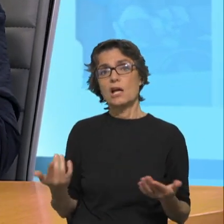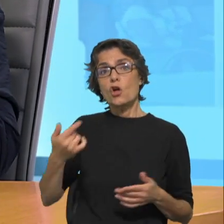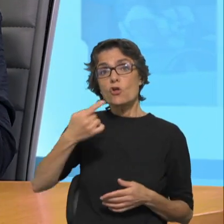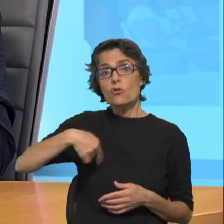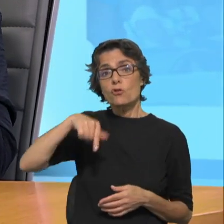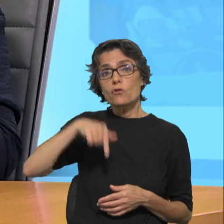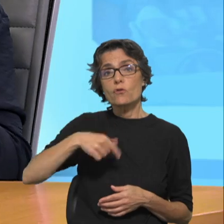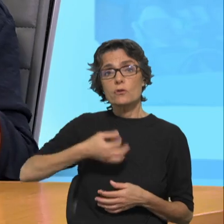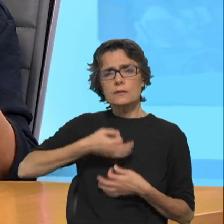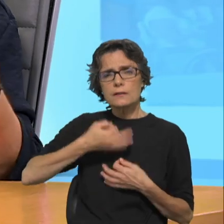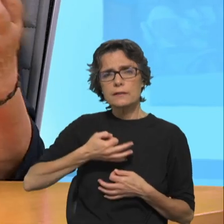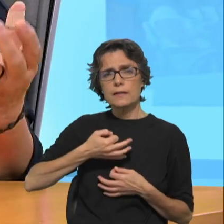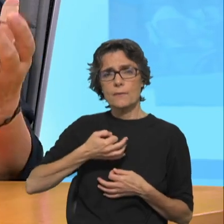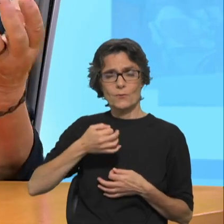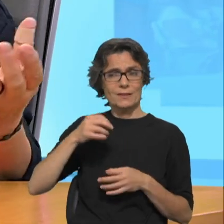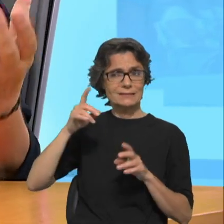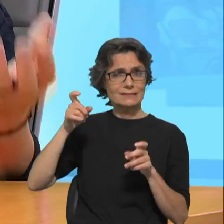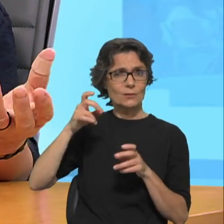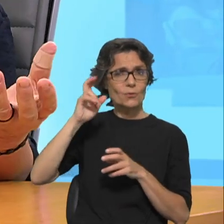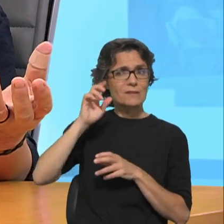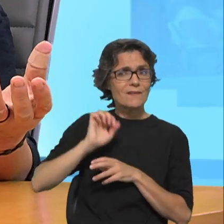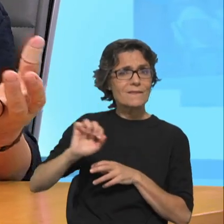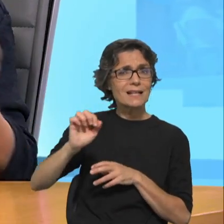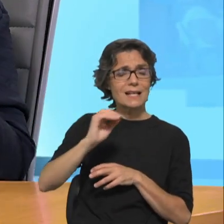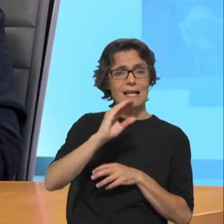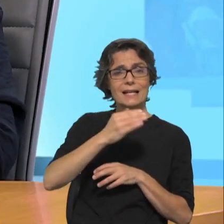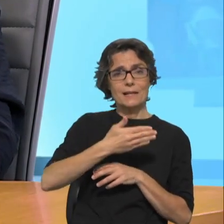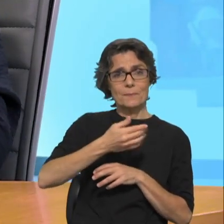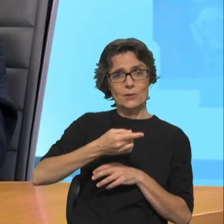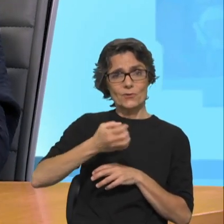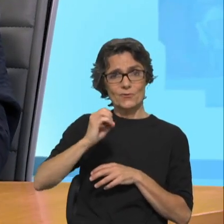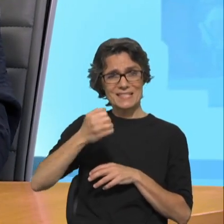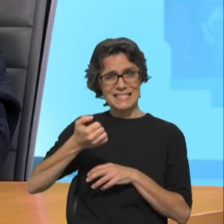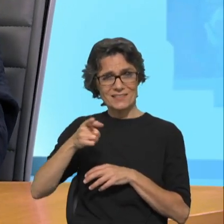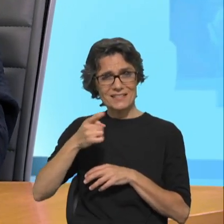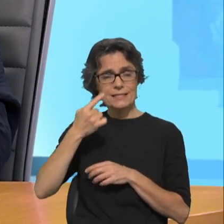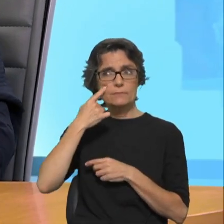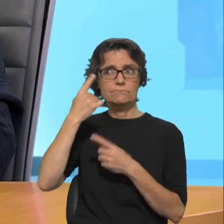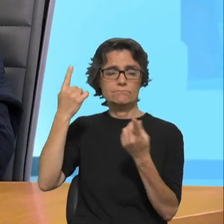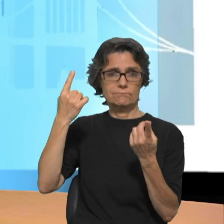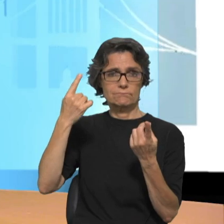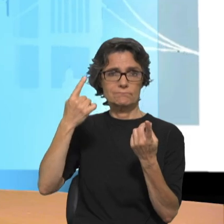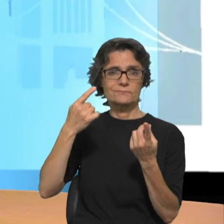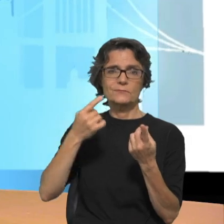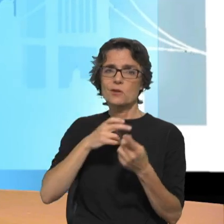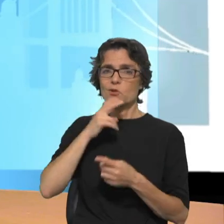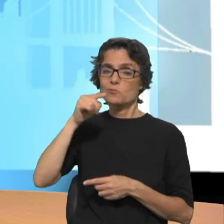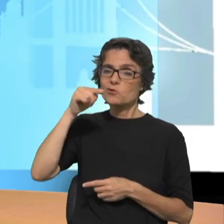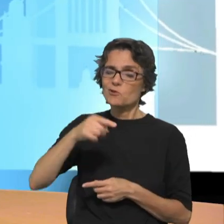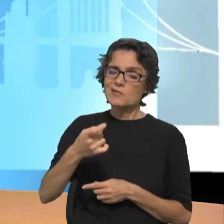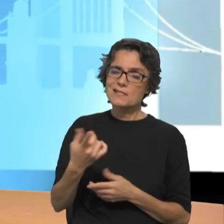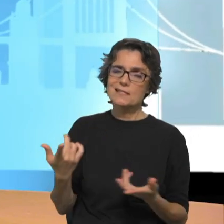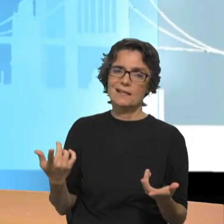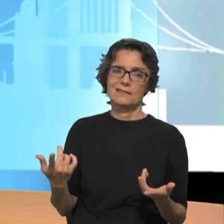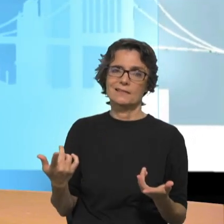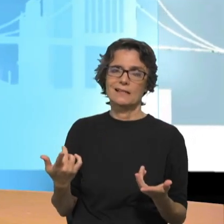esta noção que ela em 1905 teve responde àquilo que precisamos neste mundo. É a resposta para a paz, é a resposta